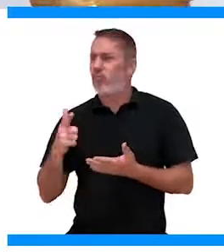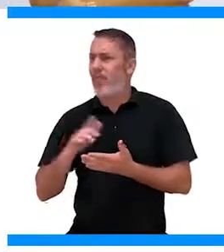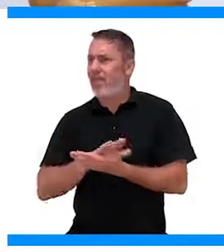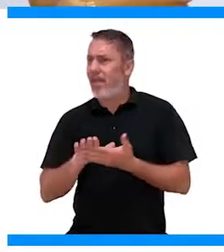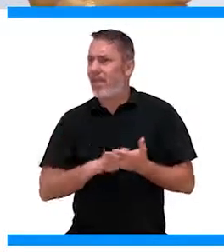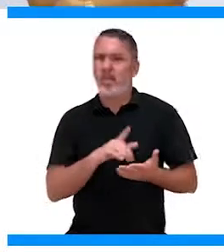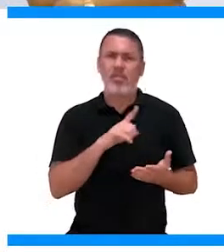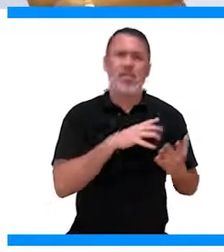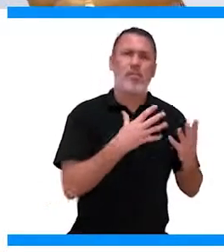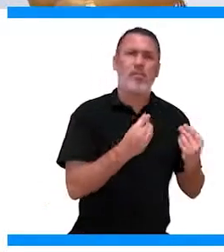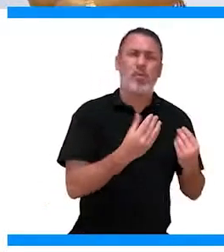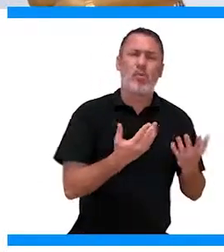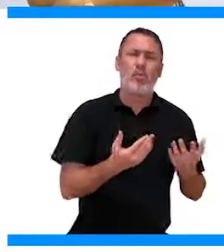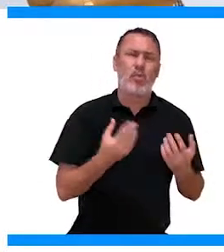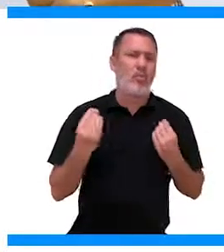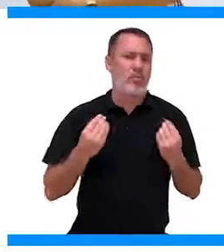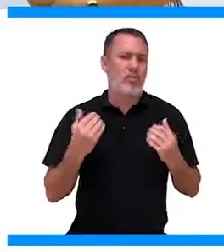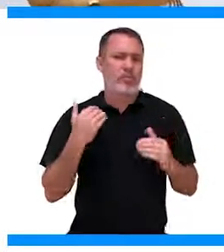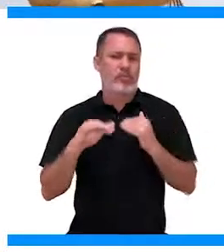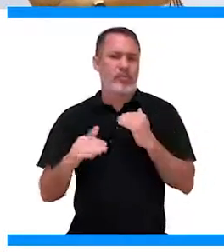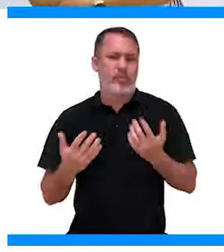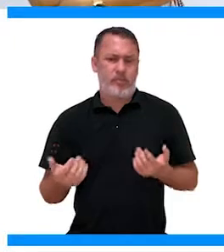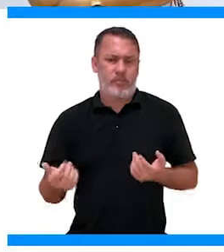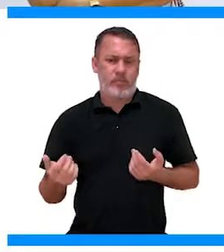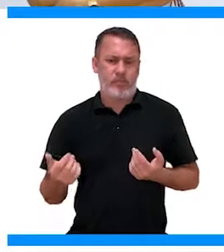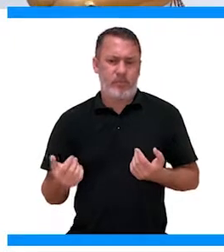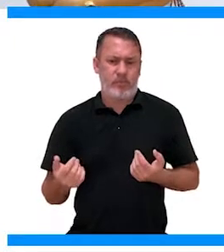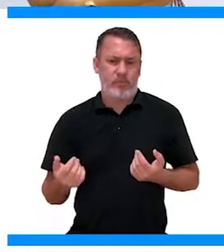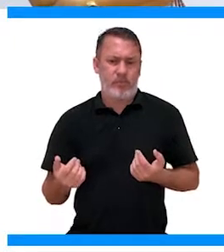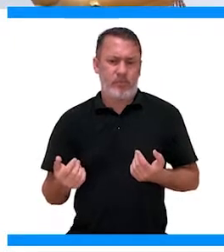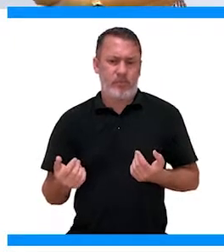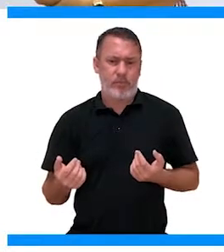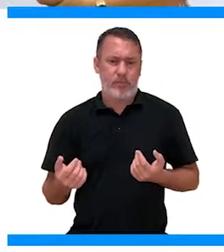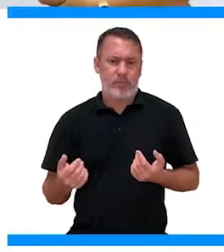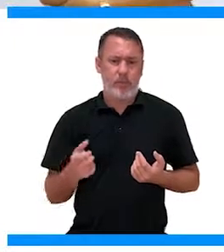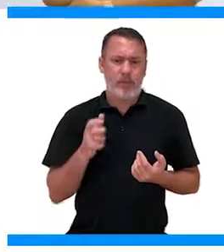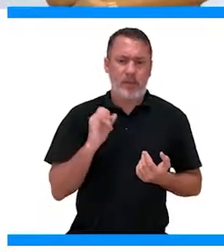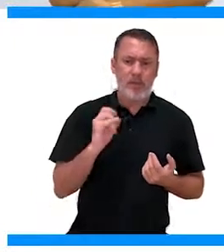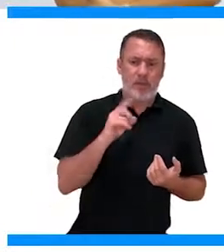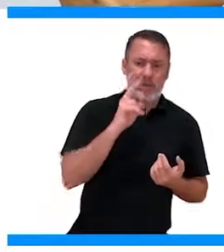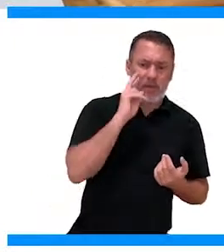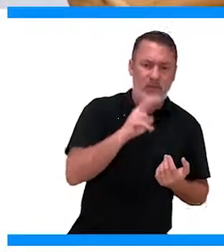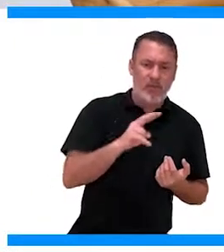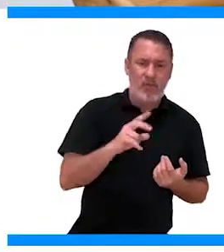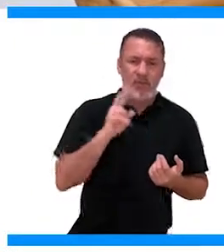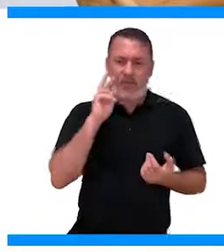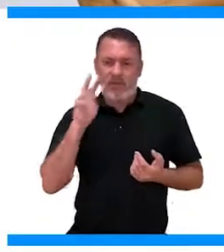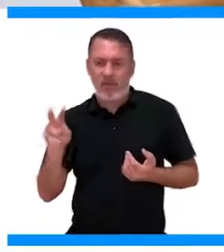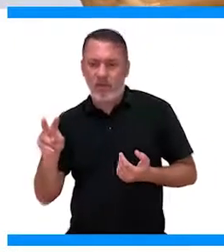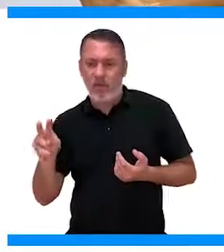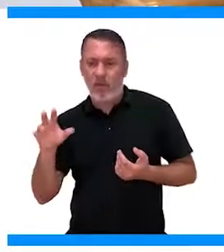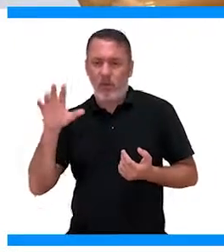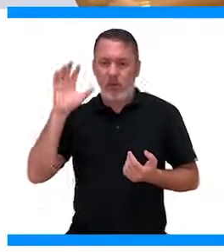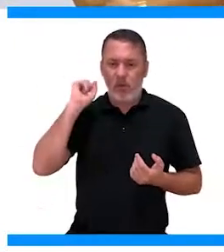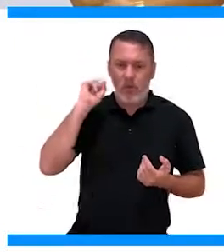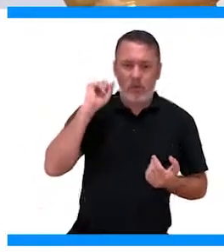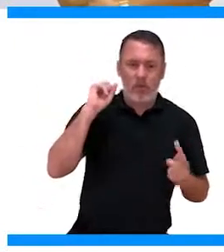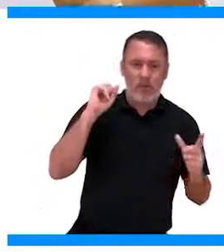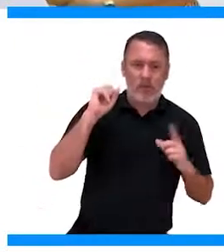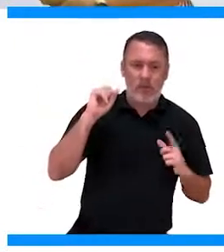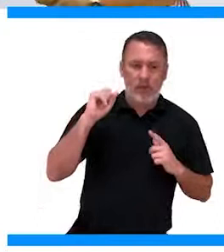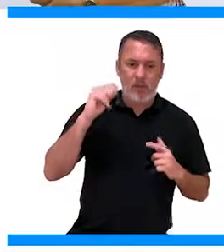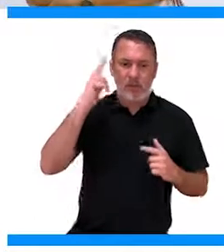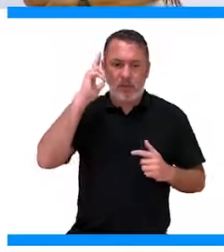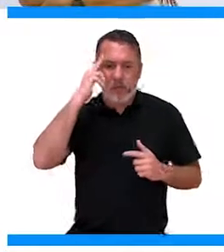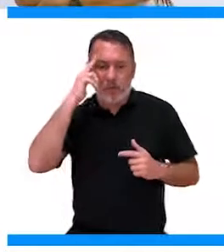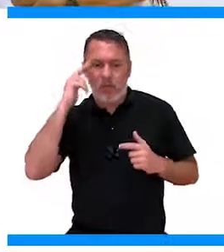assim? Se tem bastante, nada não faz sentido. Que não vejo, mas vejo. Que não ouço, mas ouço. Que